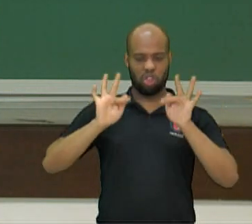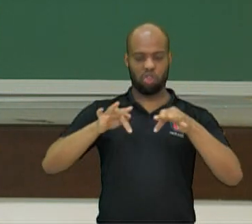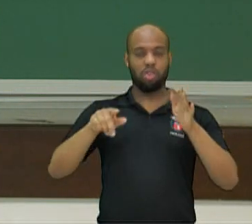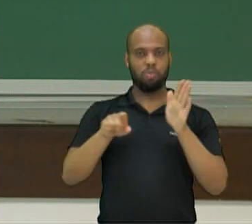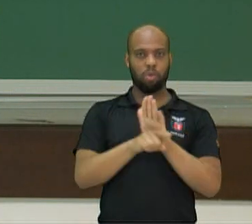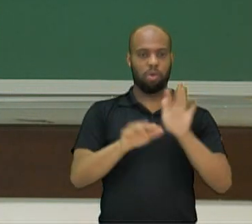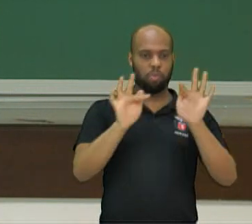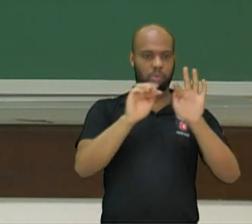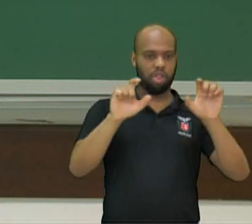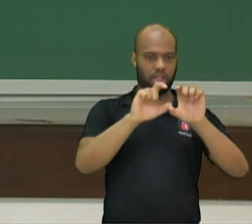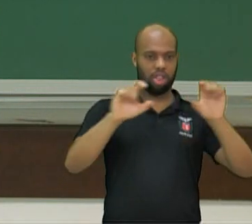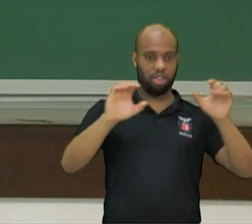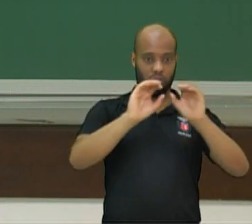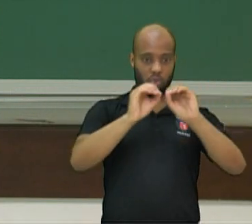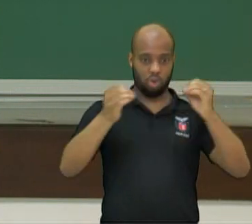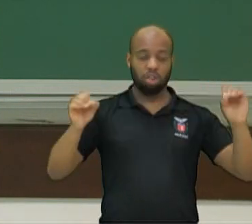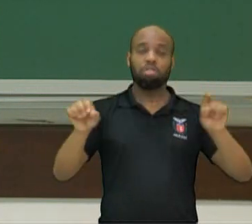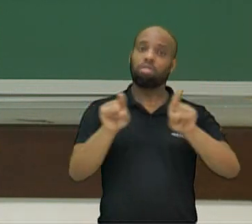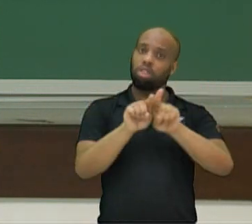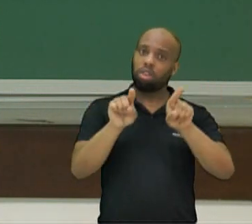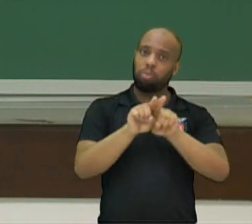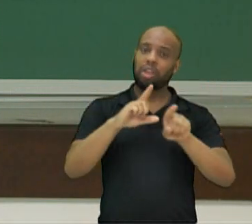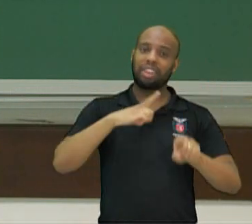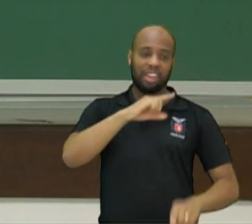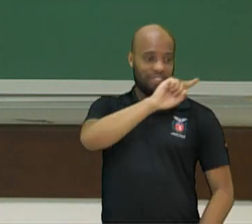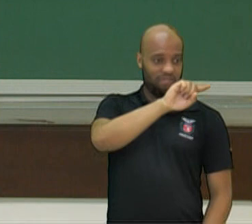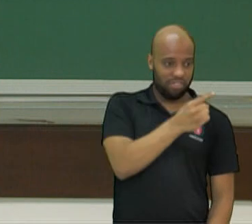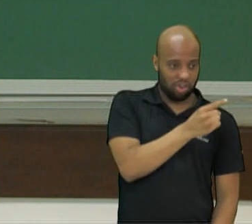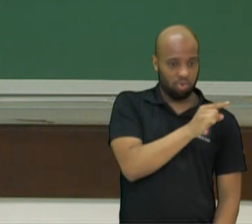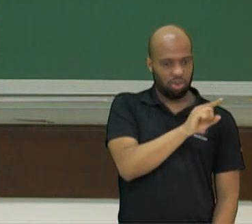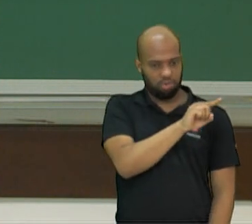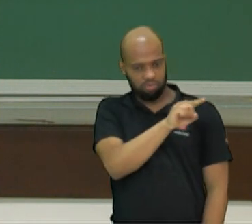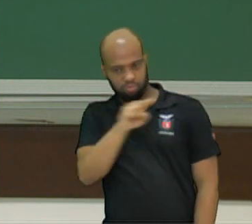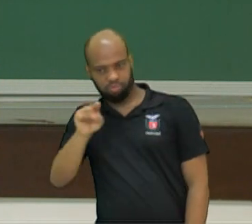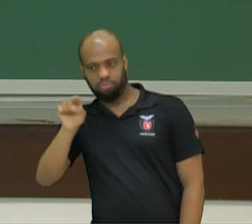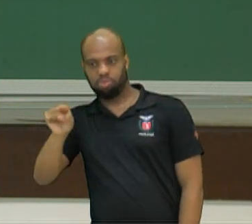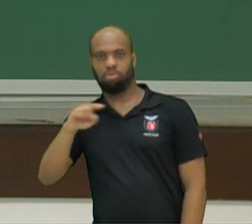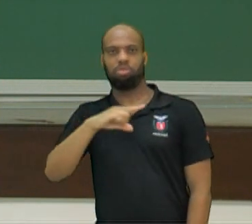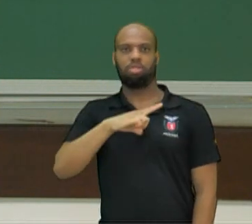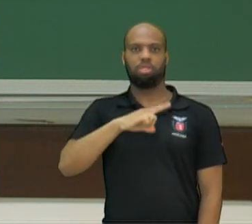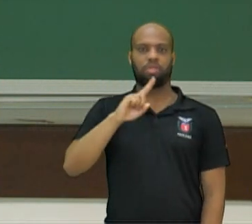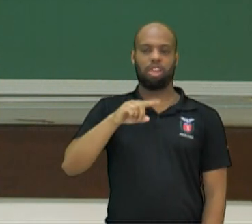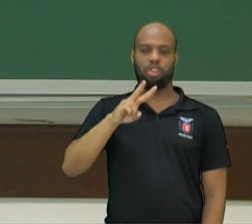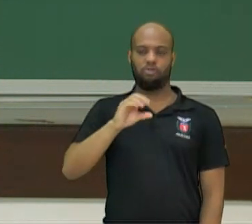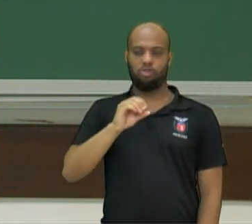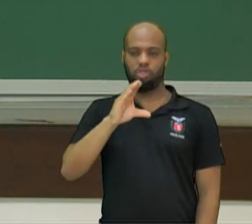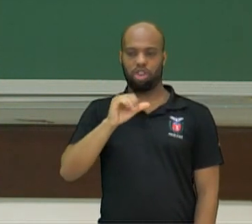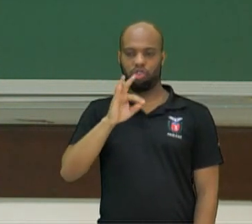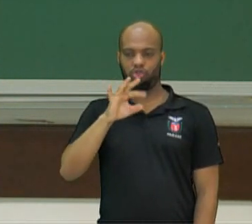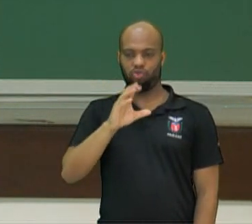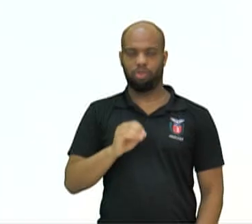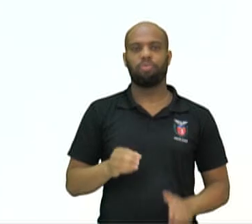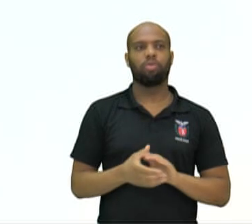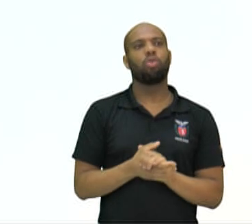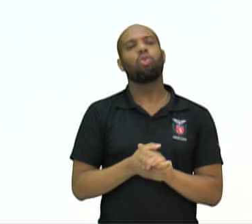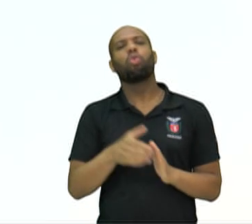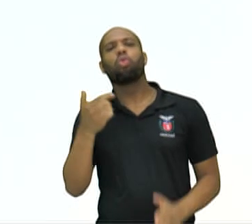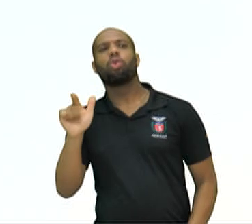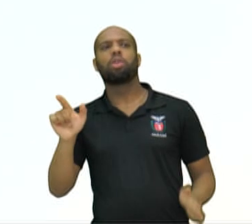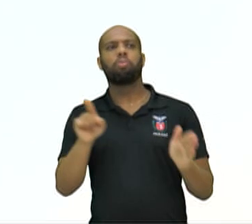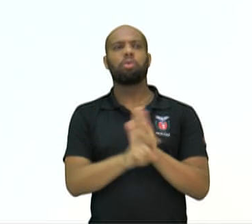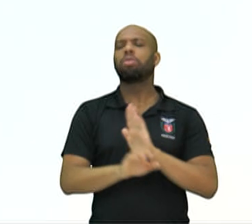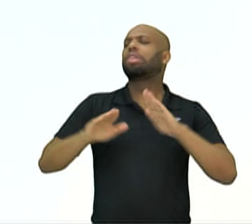da oração, que também está com vírgula ali. Próxima questão. Então,